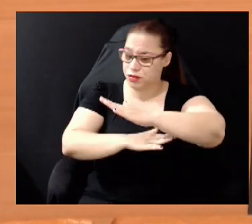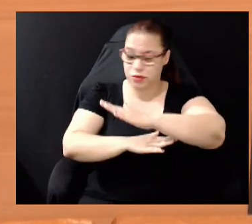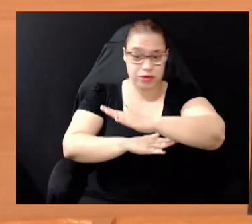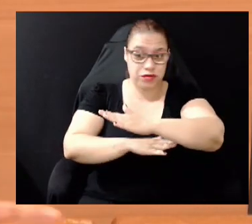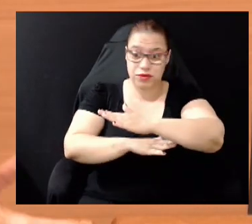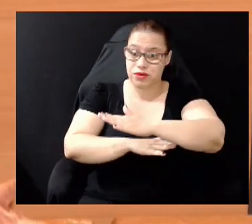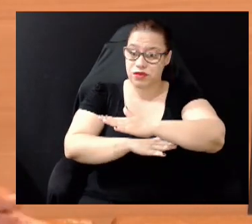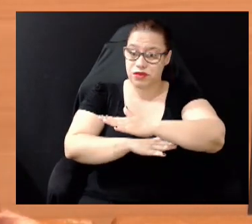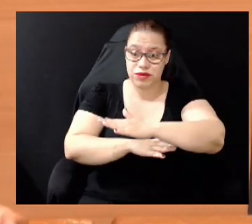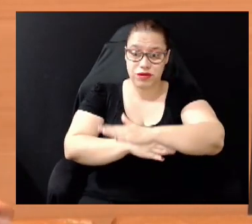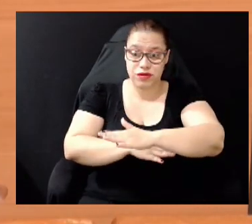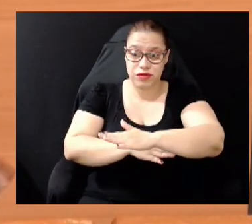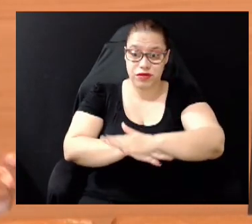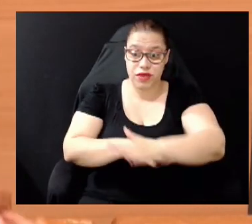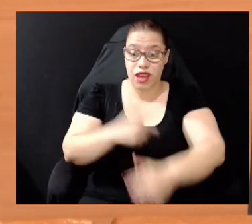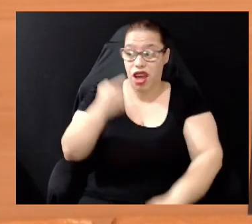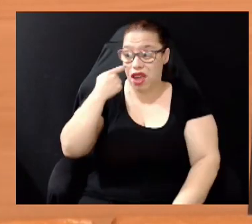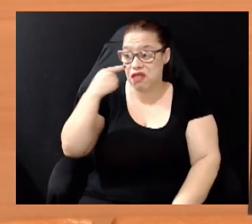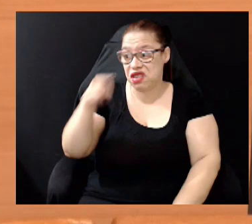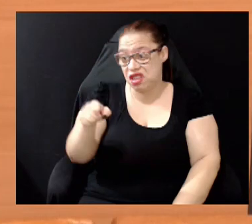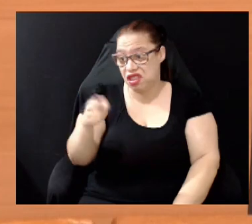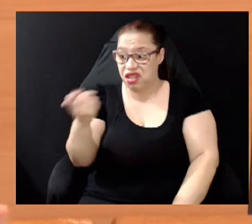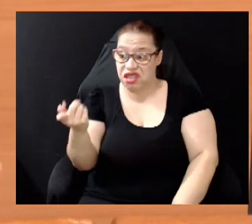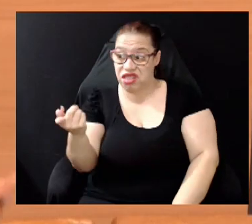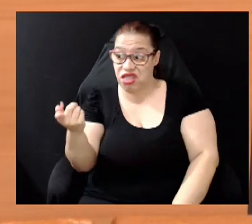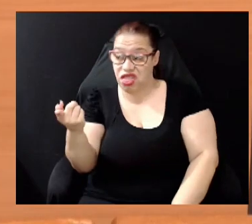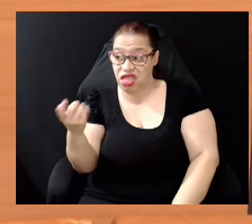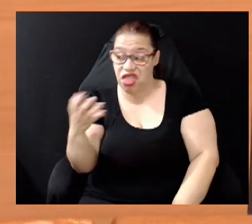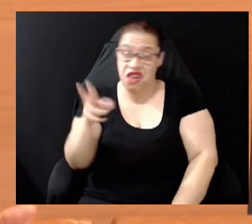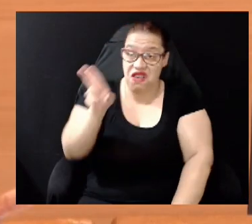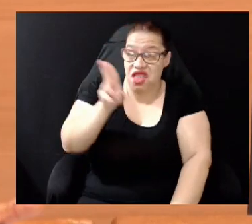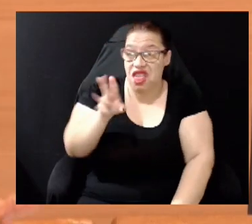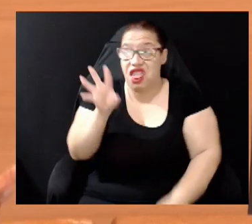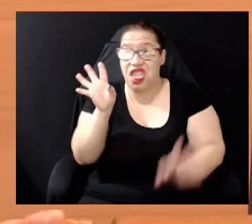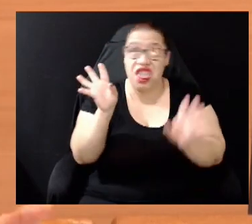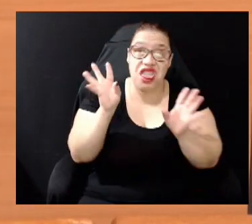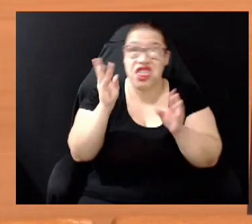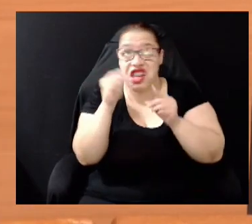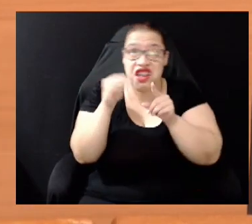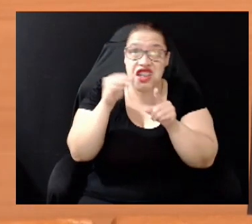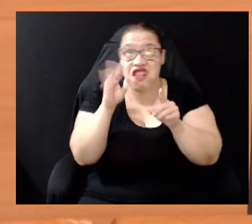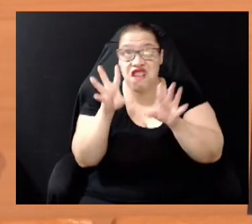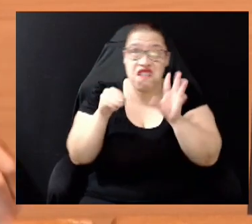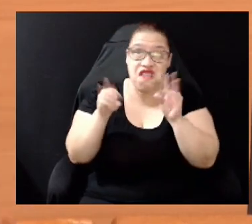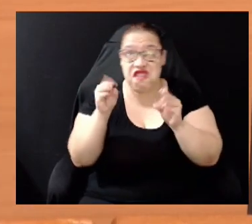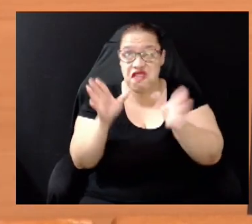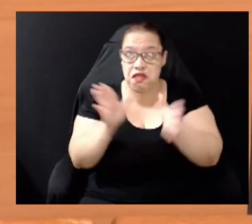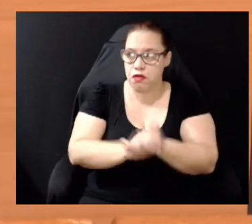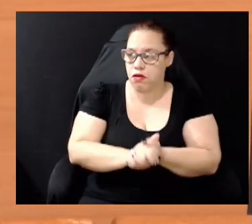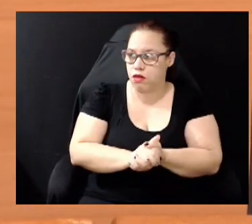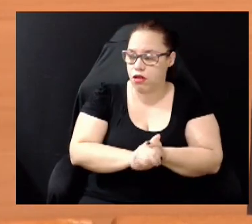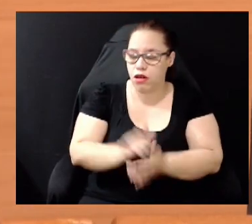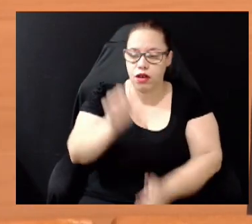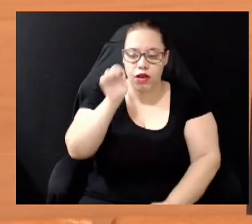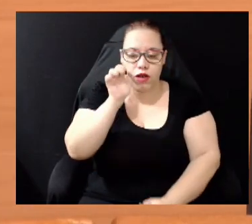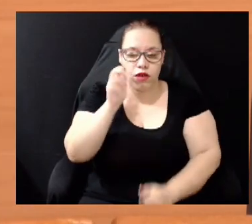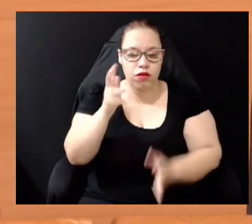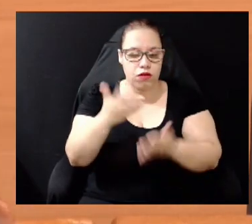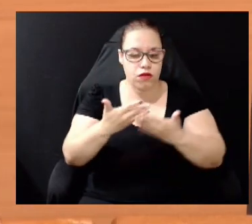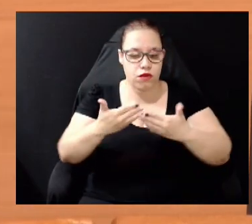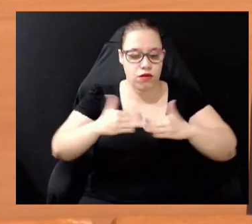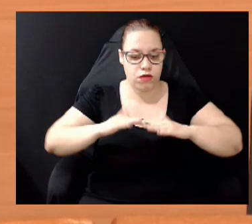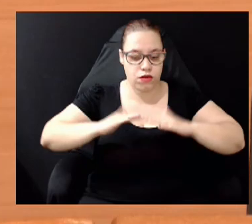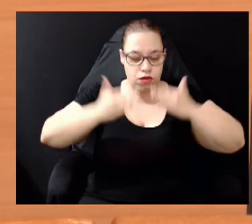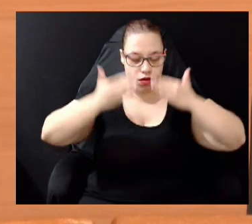de vocês estão se vitimizando, e quando a gente fala das mulheres, existe um processo de invisibilização, um